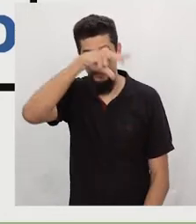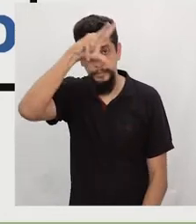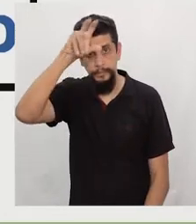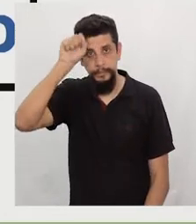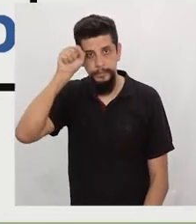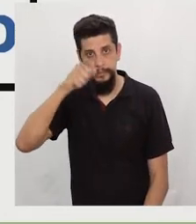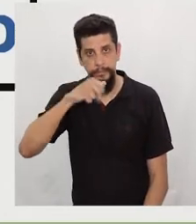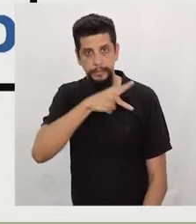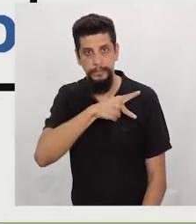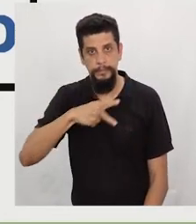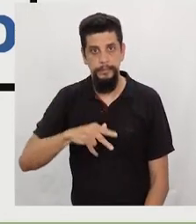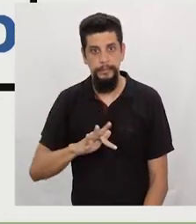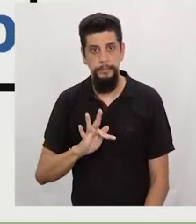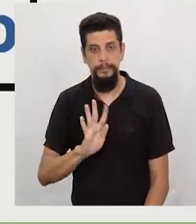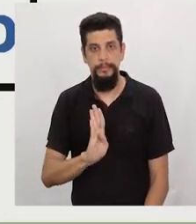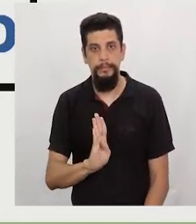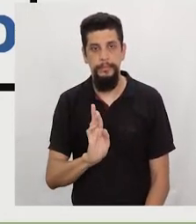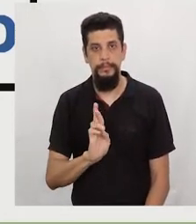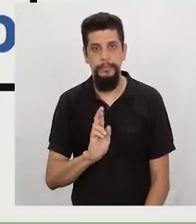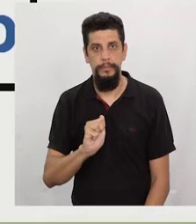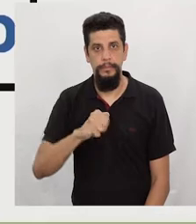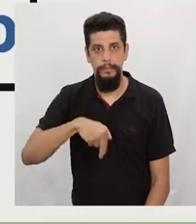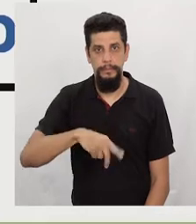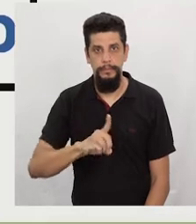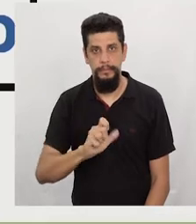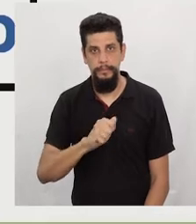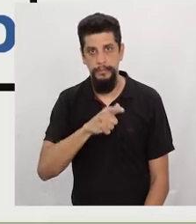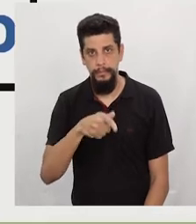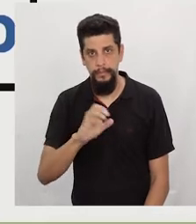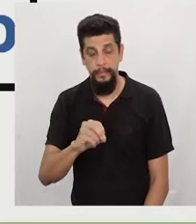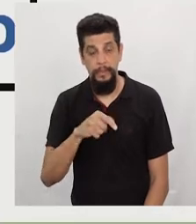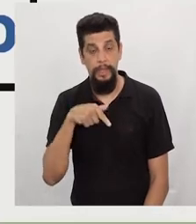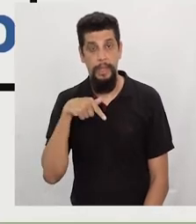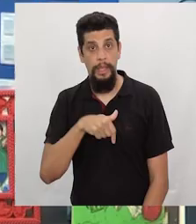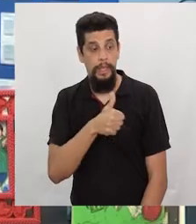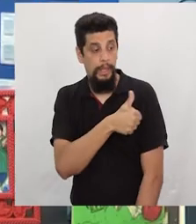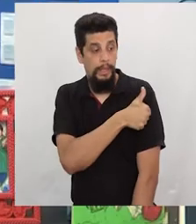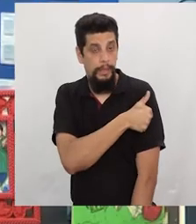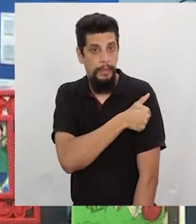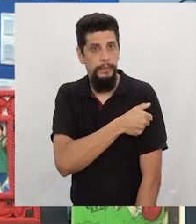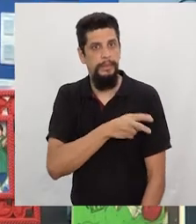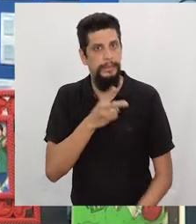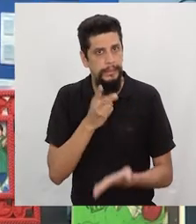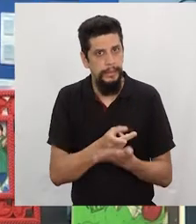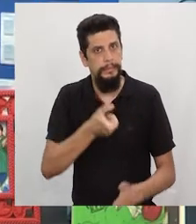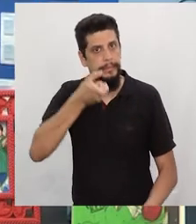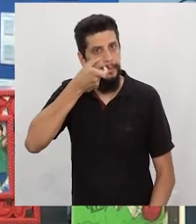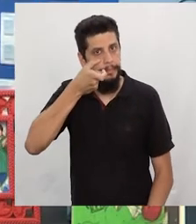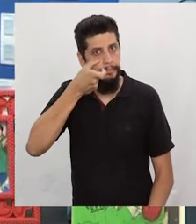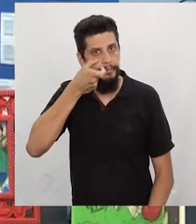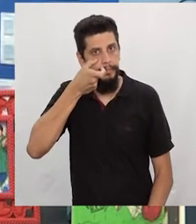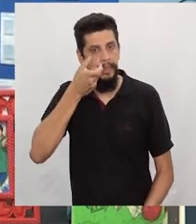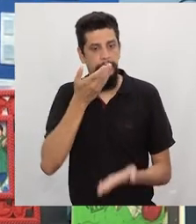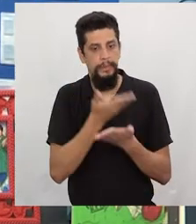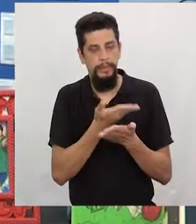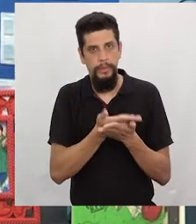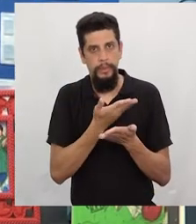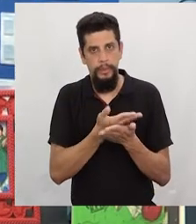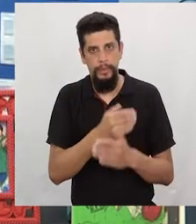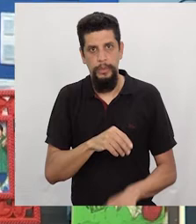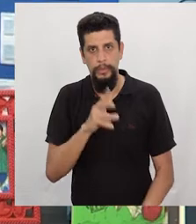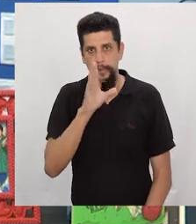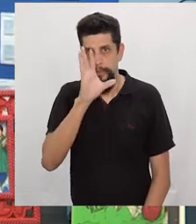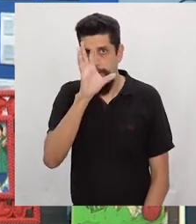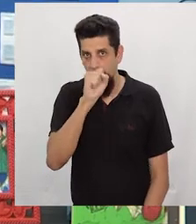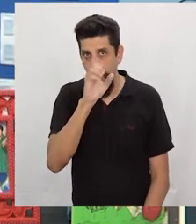Municipal Professor Brandão. E olha só, o Eduardo assiste regularmente às nossas aulas aqui do